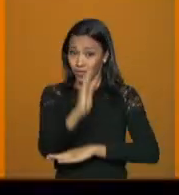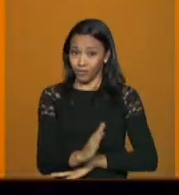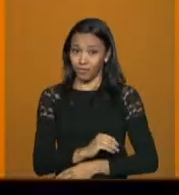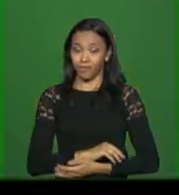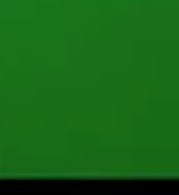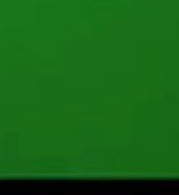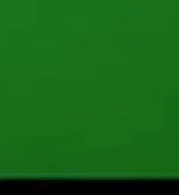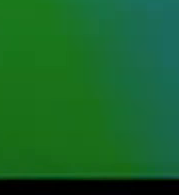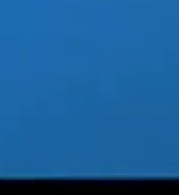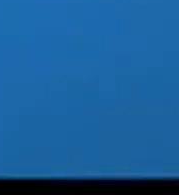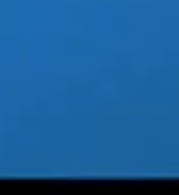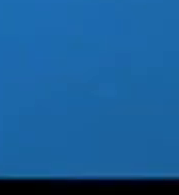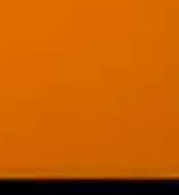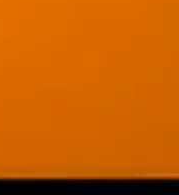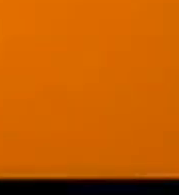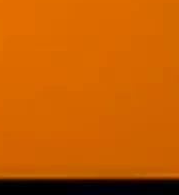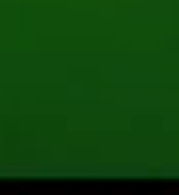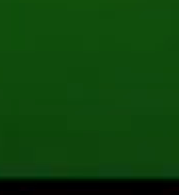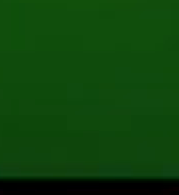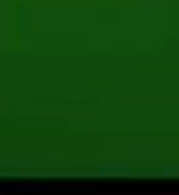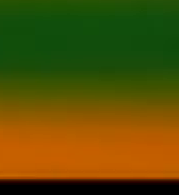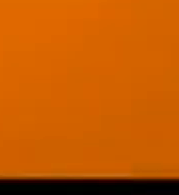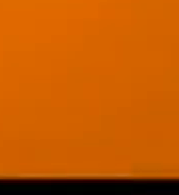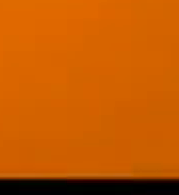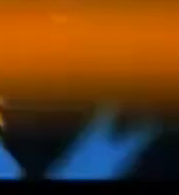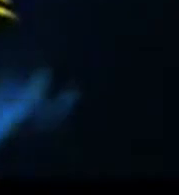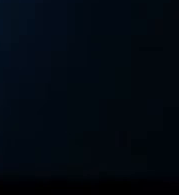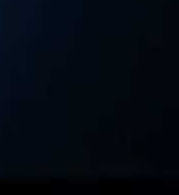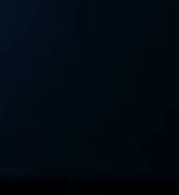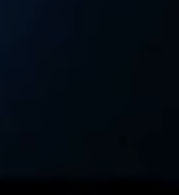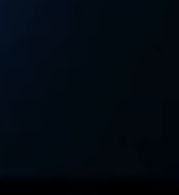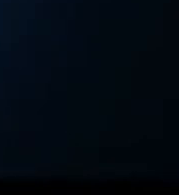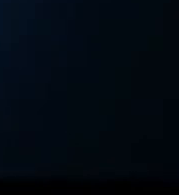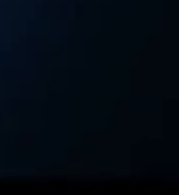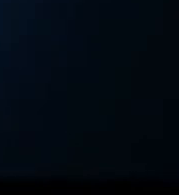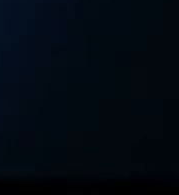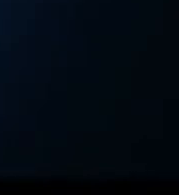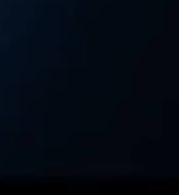Desfaça nesse momento a Rede Nacional de Rádio e Televisão, transmitida diretamente de Brasília.